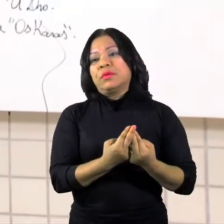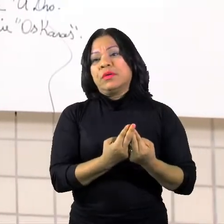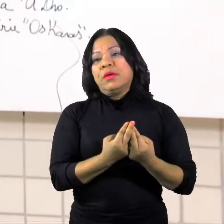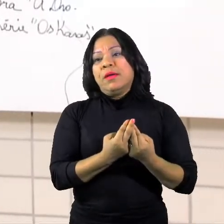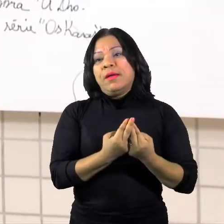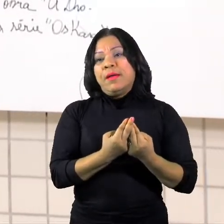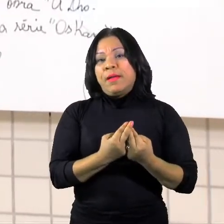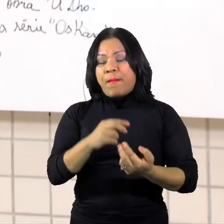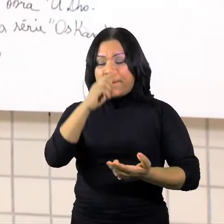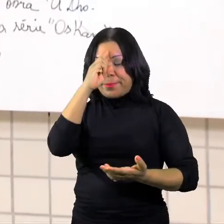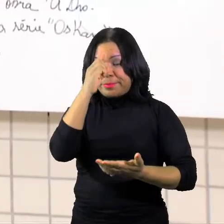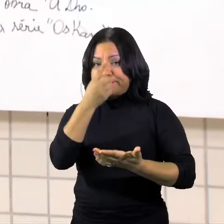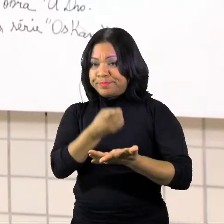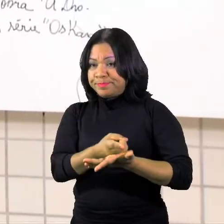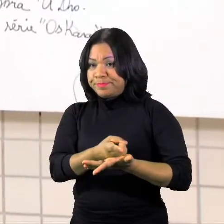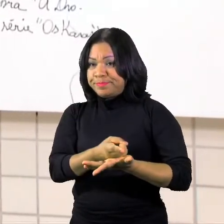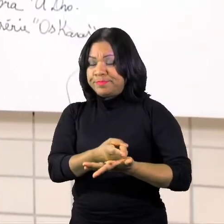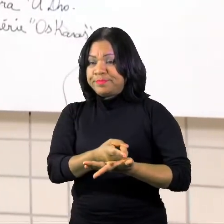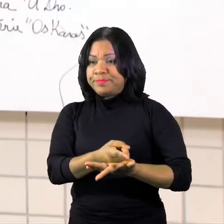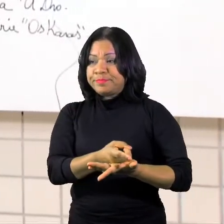para decidir